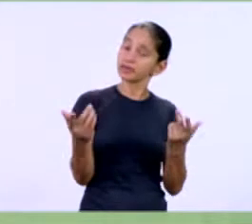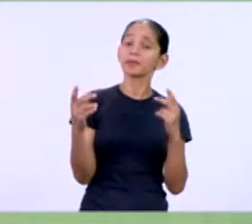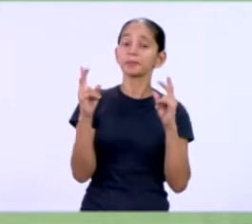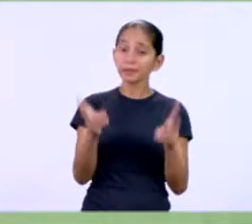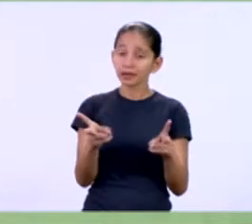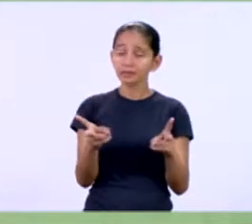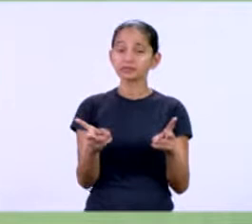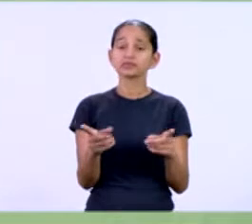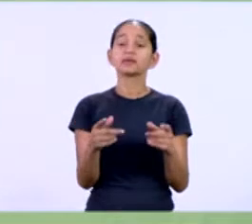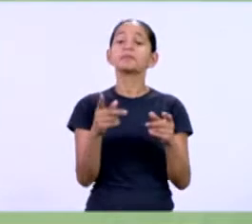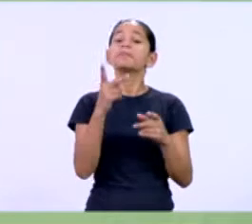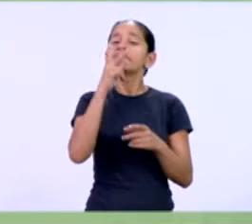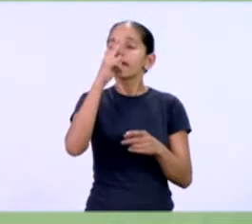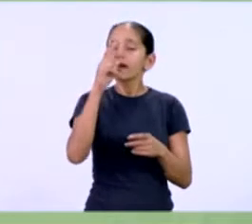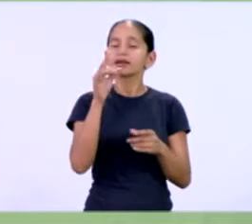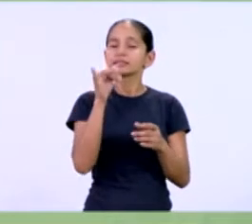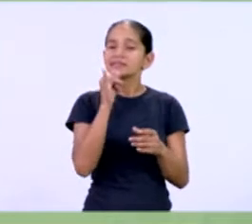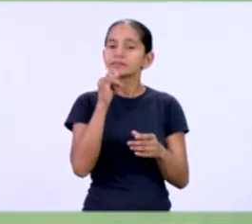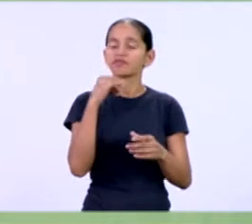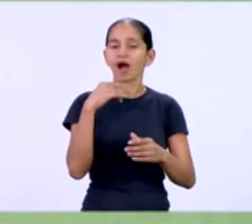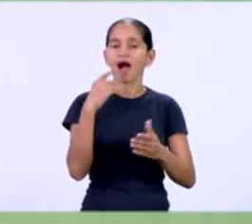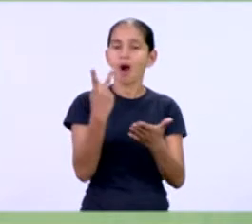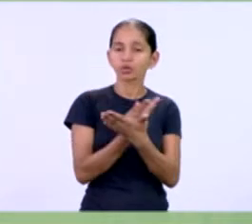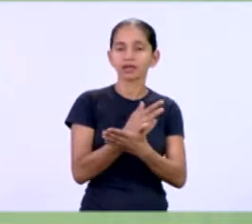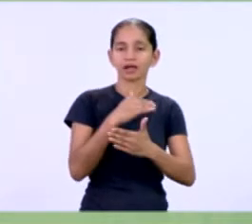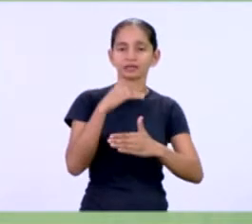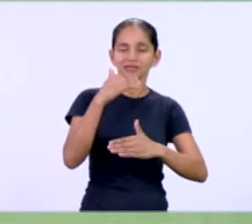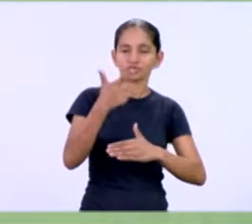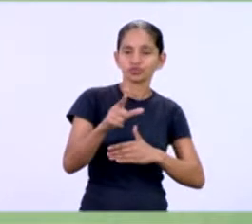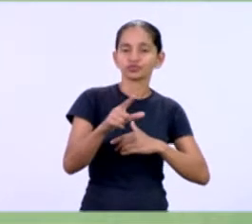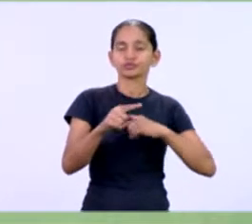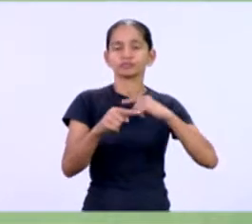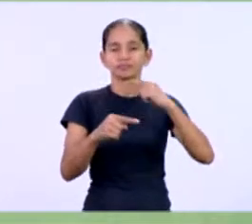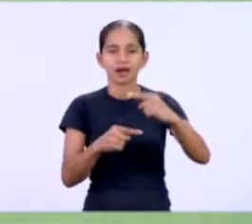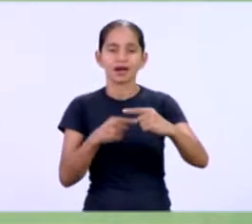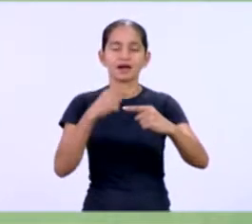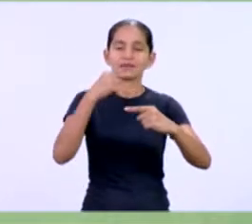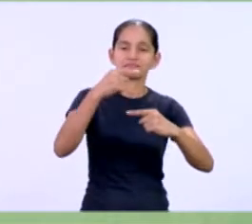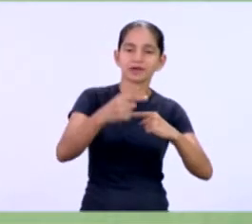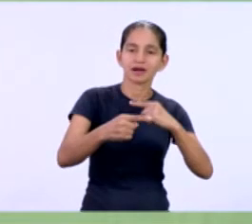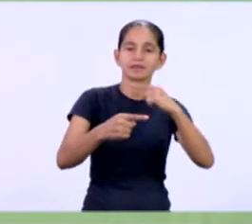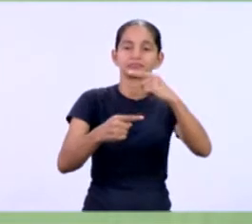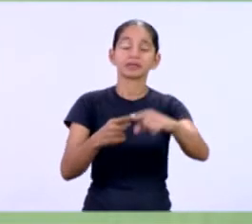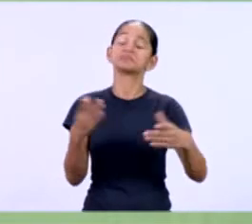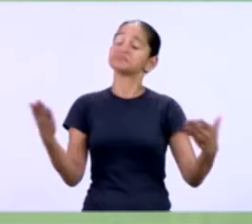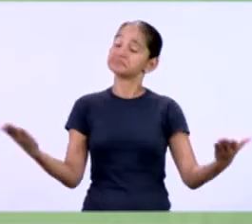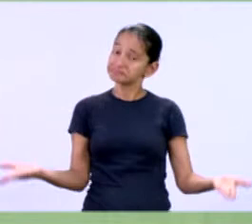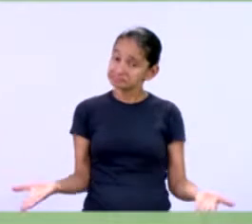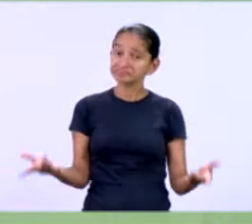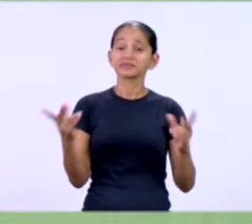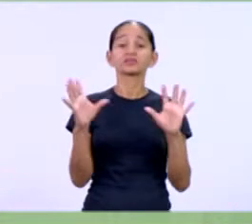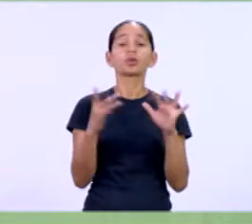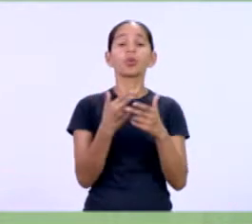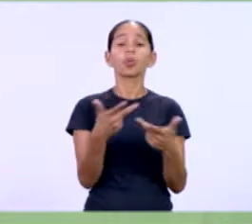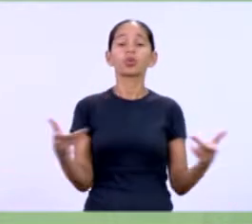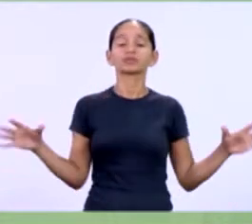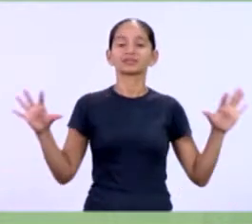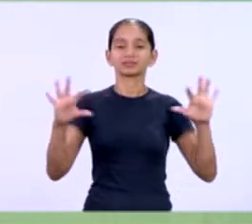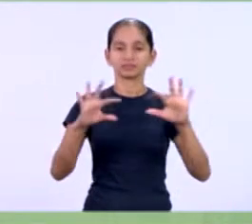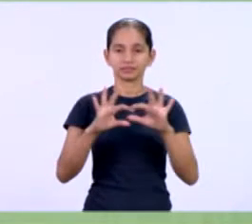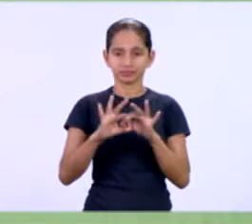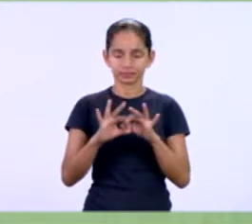ao processo, às instituições, aos mercados e aos instrumentos envolvidos